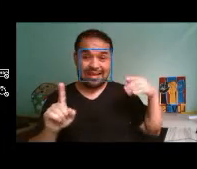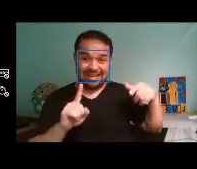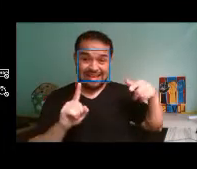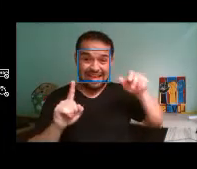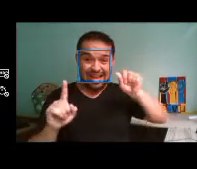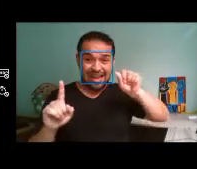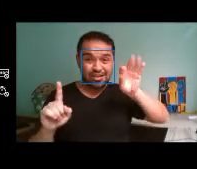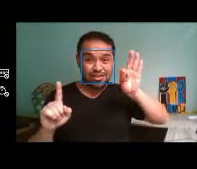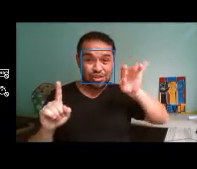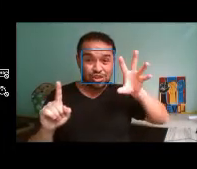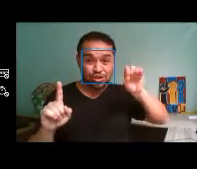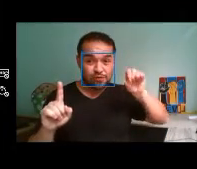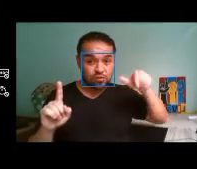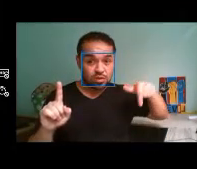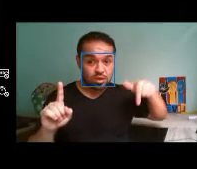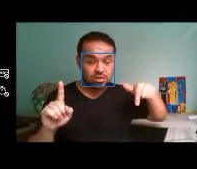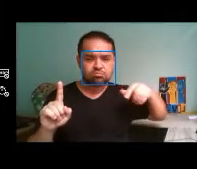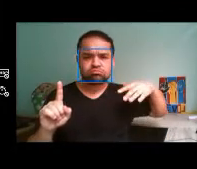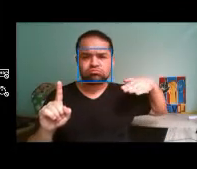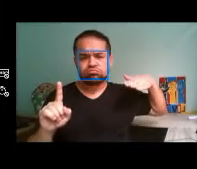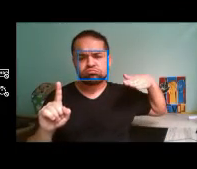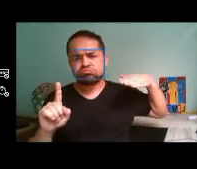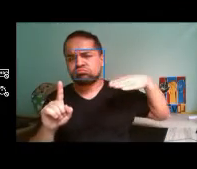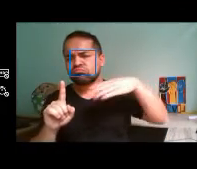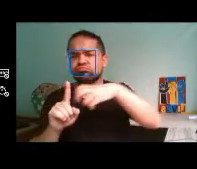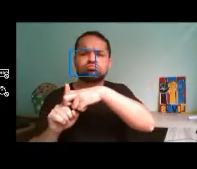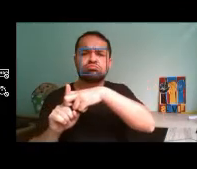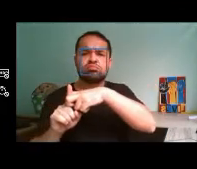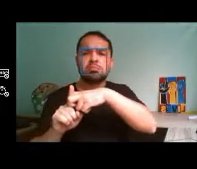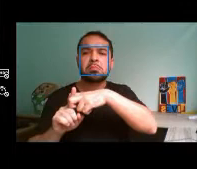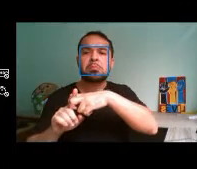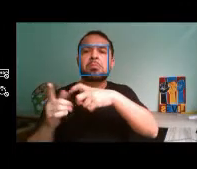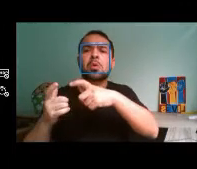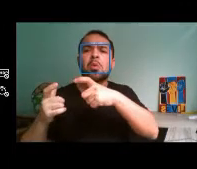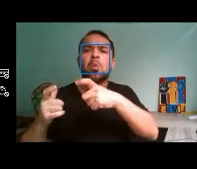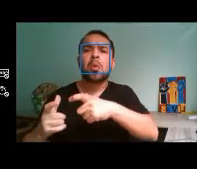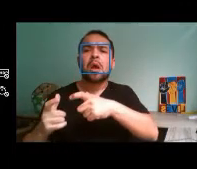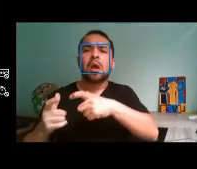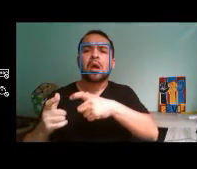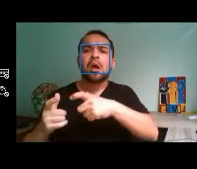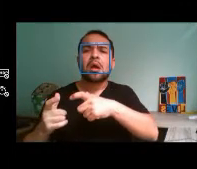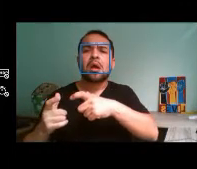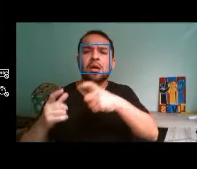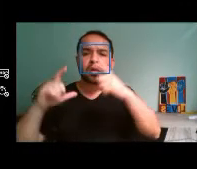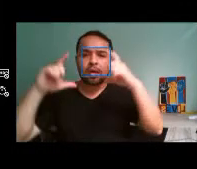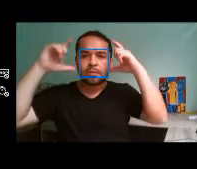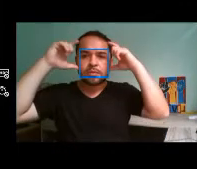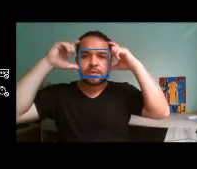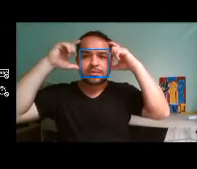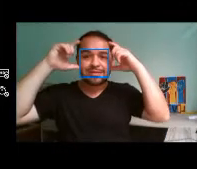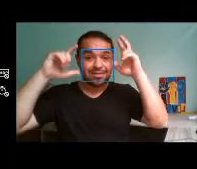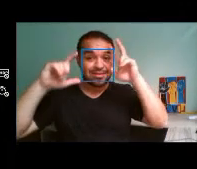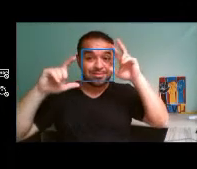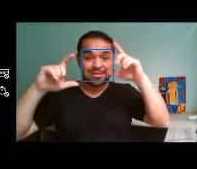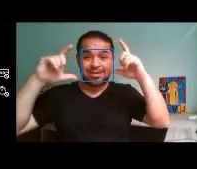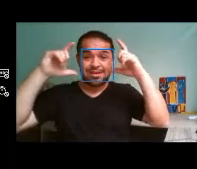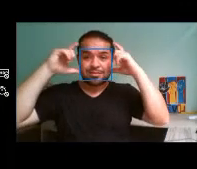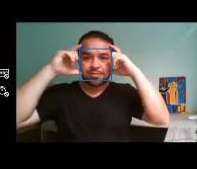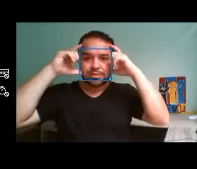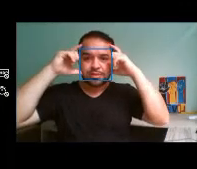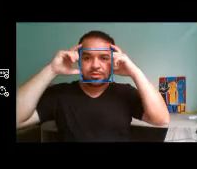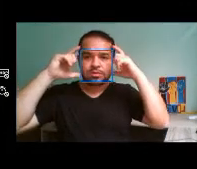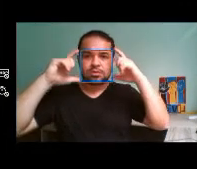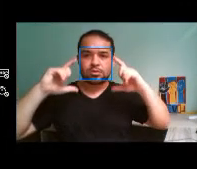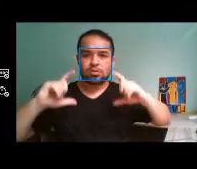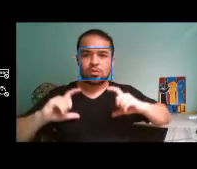Essa configuração da mão ativa, ela vai incidir em qual local? Qual a localização que ela vai bater? Ela